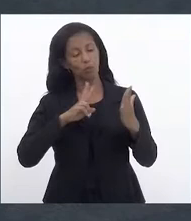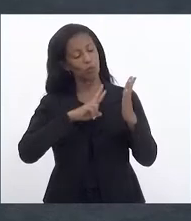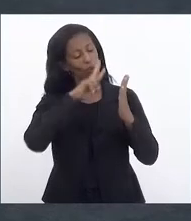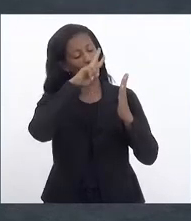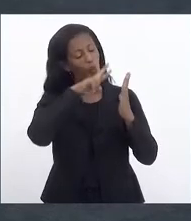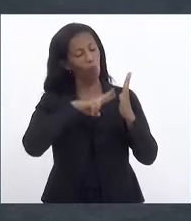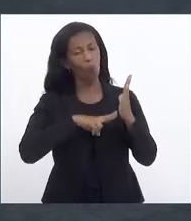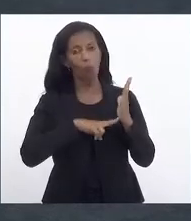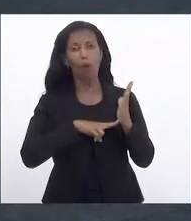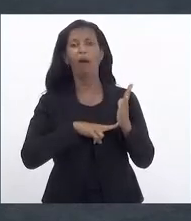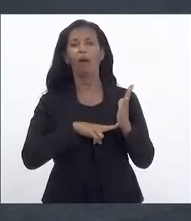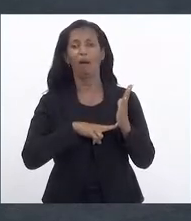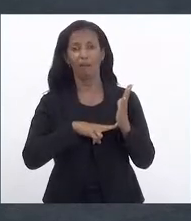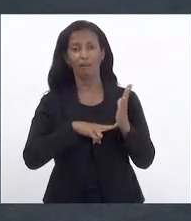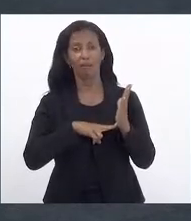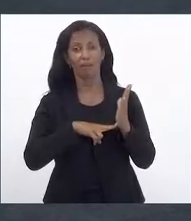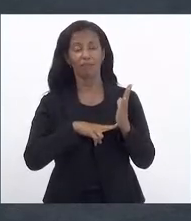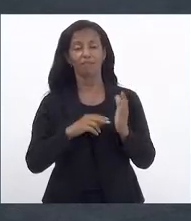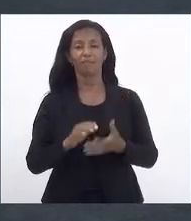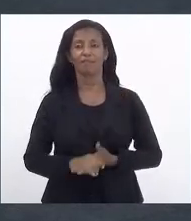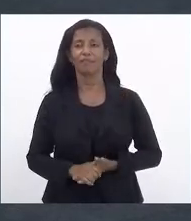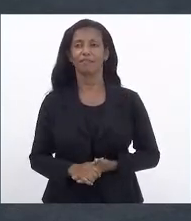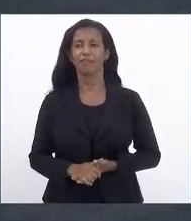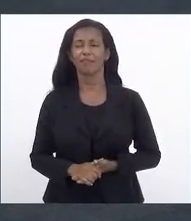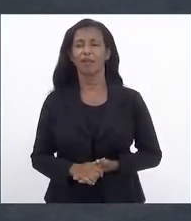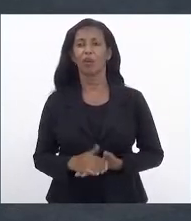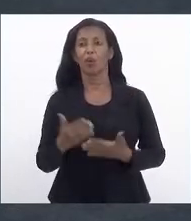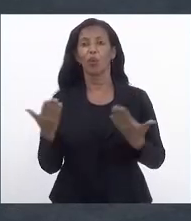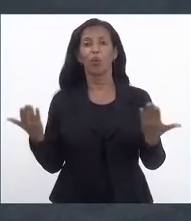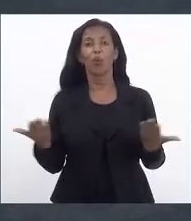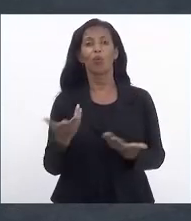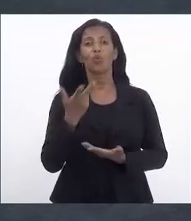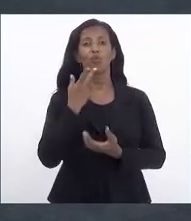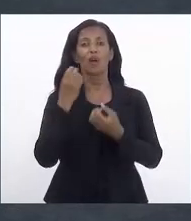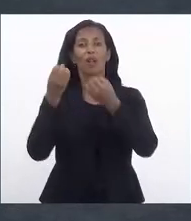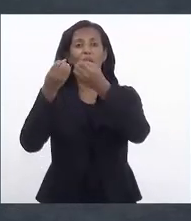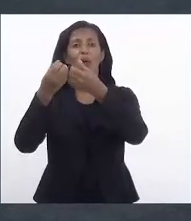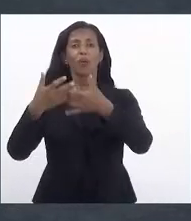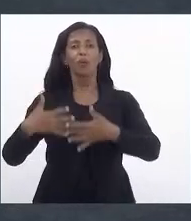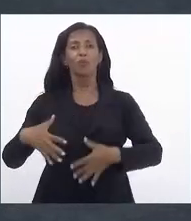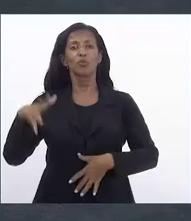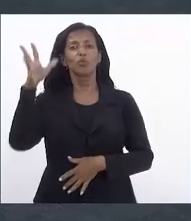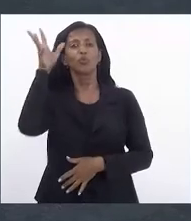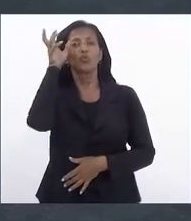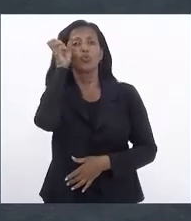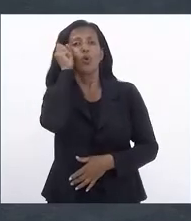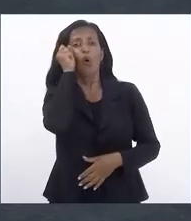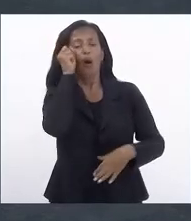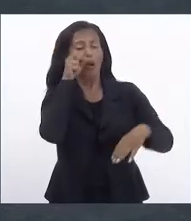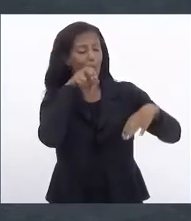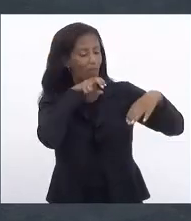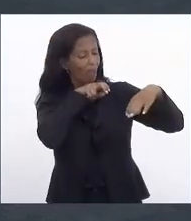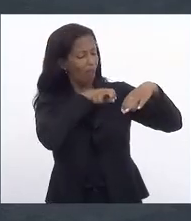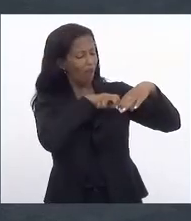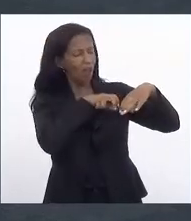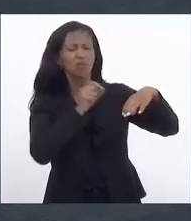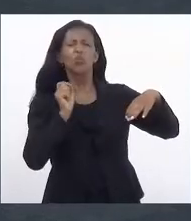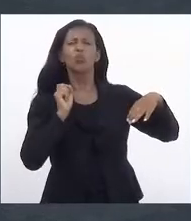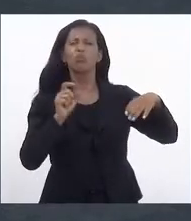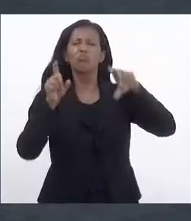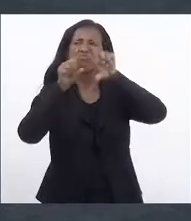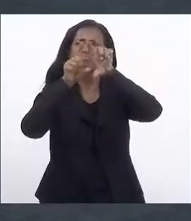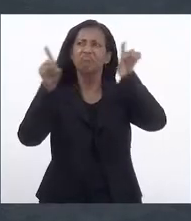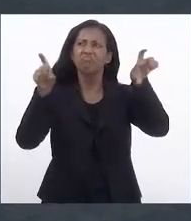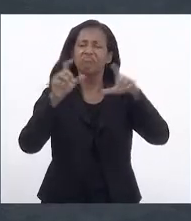na coluna dela reportagem de hoje fala o prejuízo dorme nas garagens o que que ela quis dizer aqui na